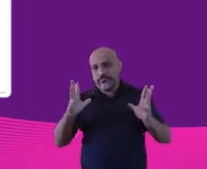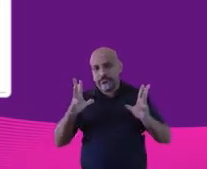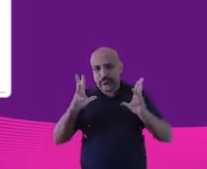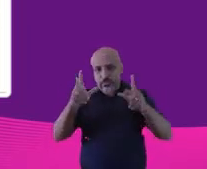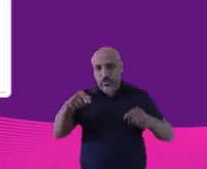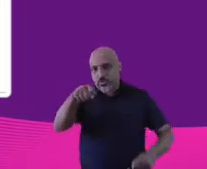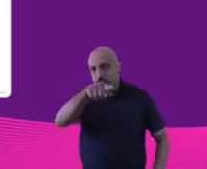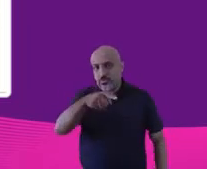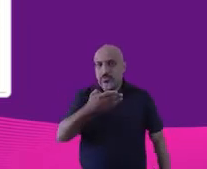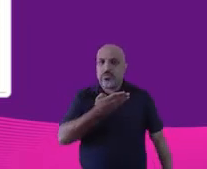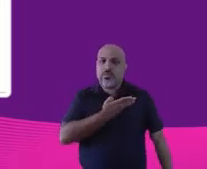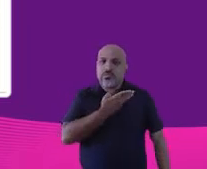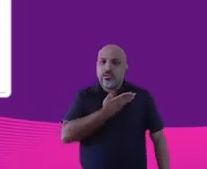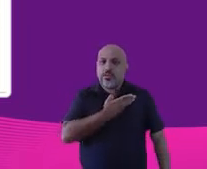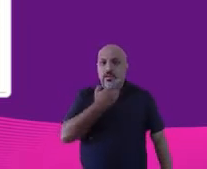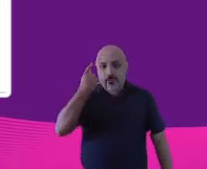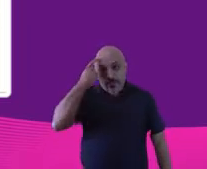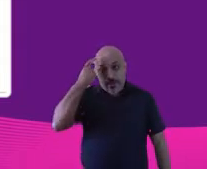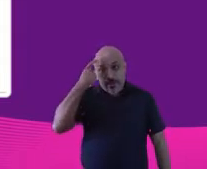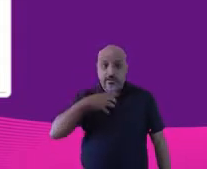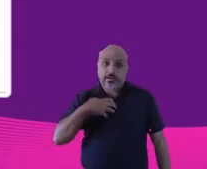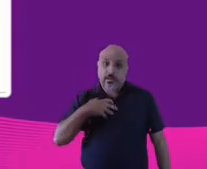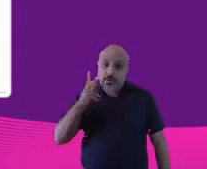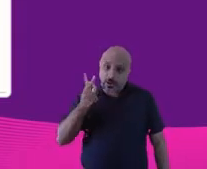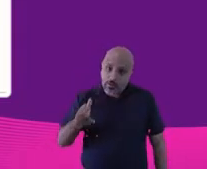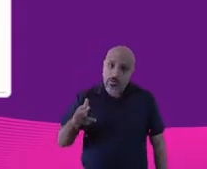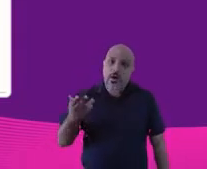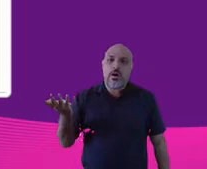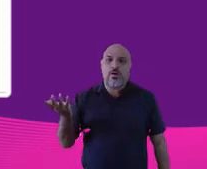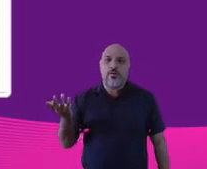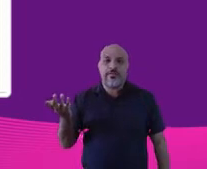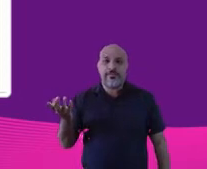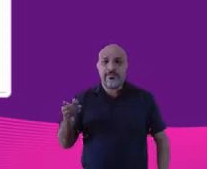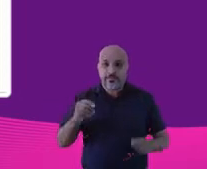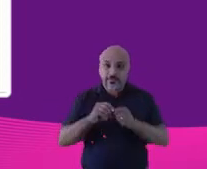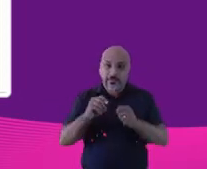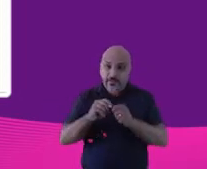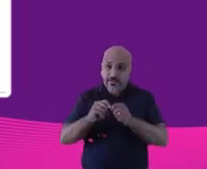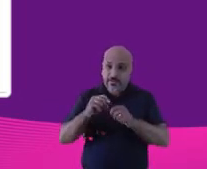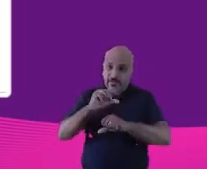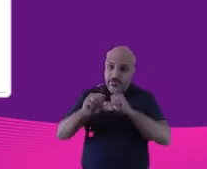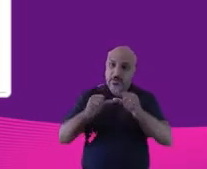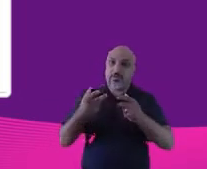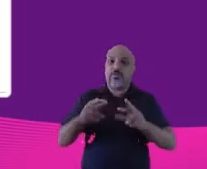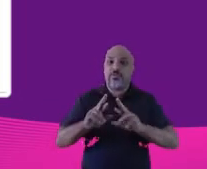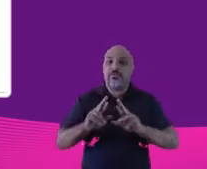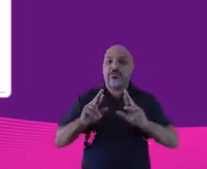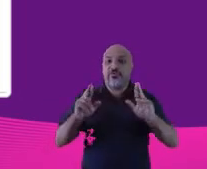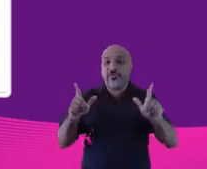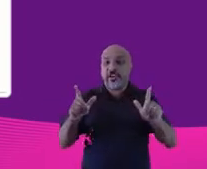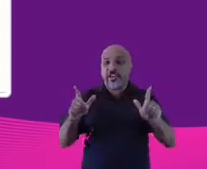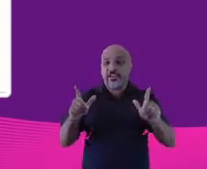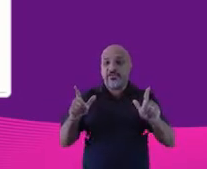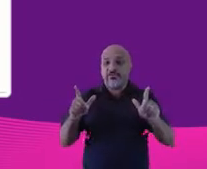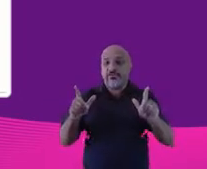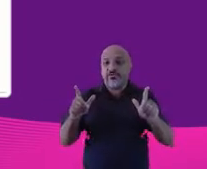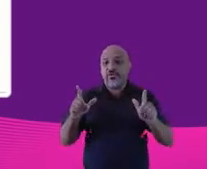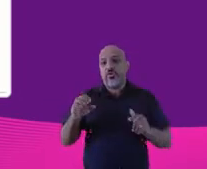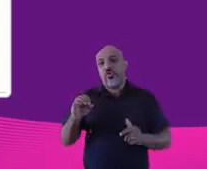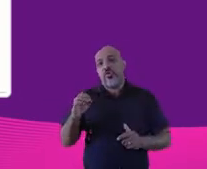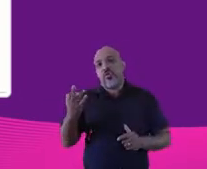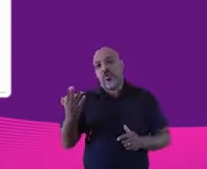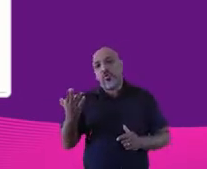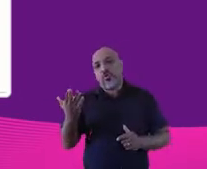colegas pensam da mesma forma, se faria alguma coisa diferente ou se